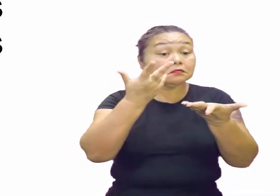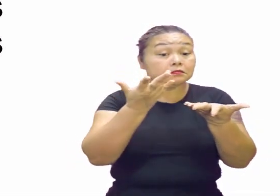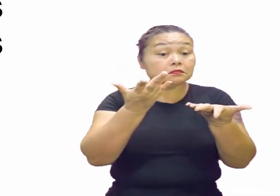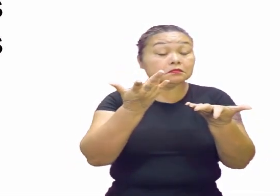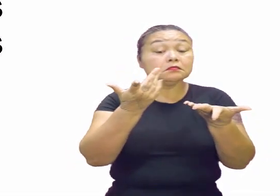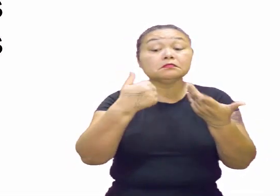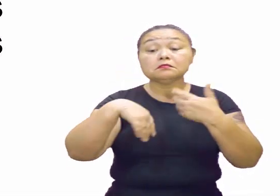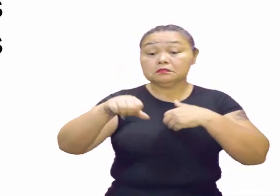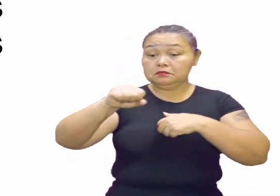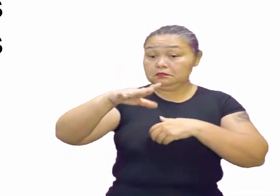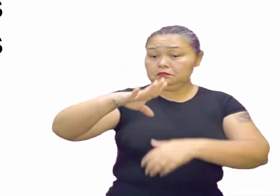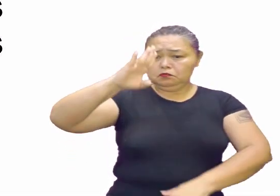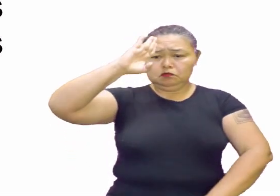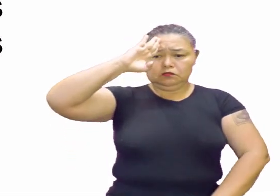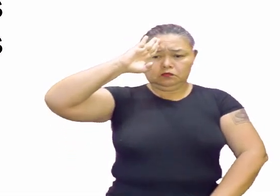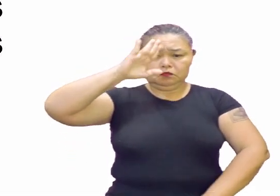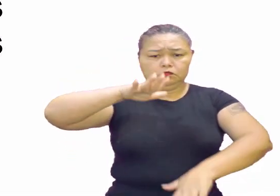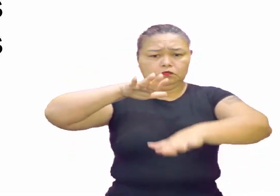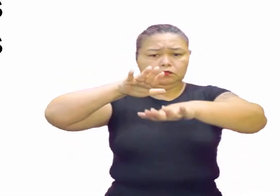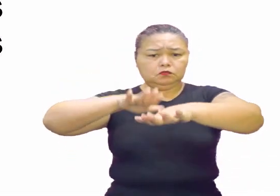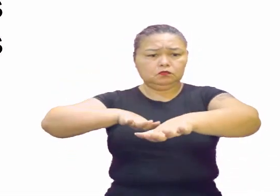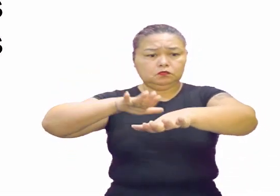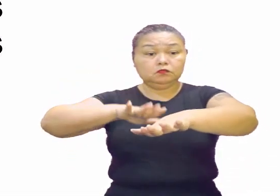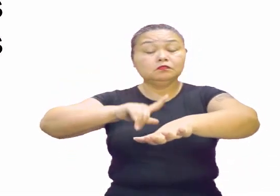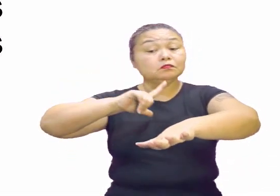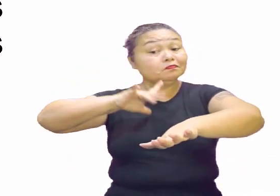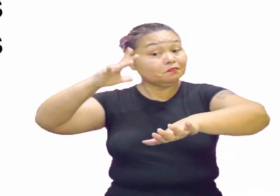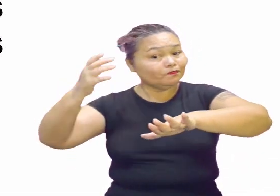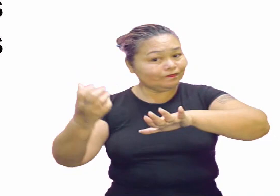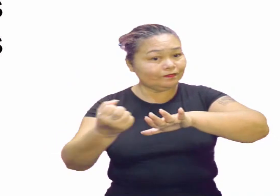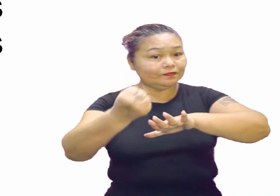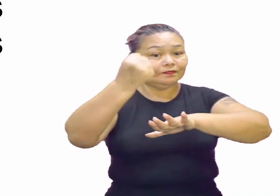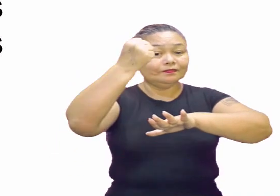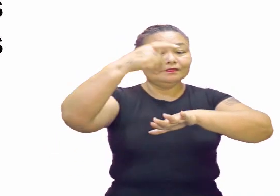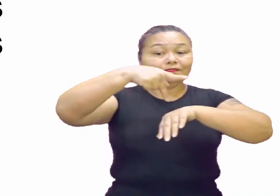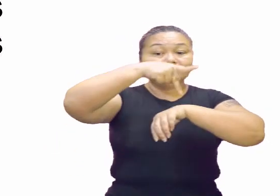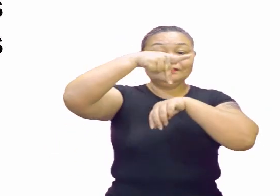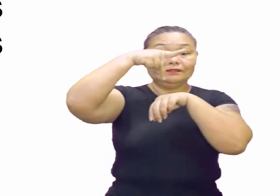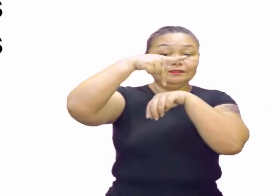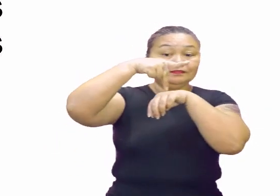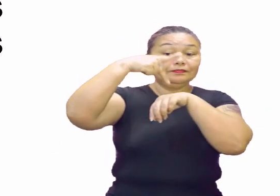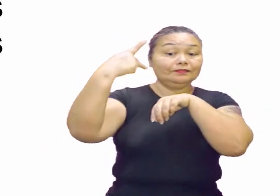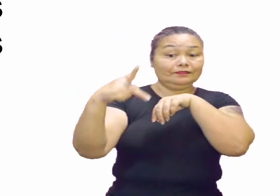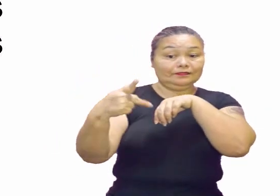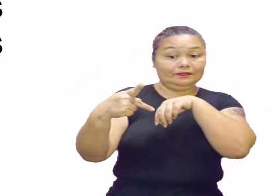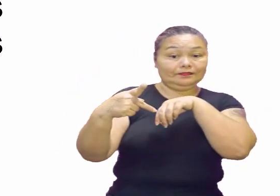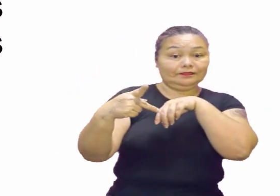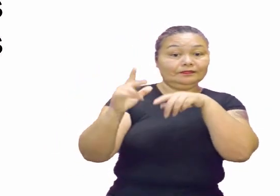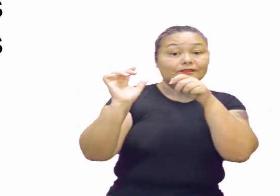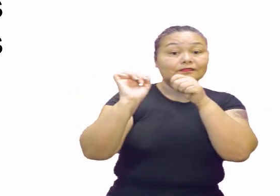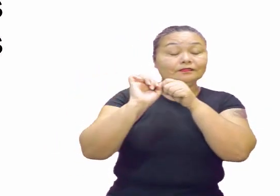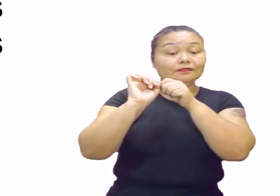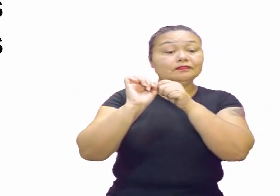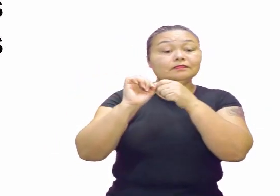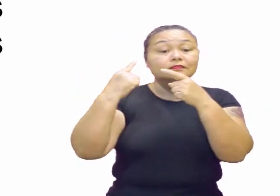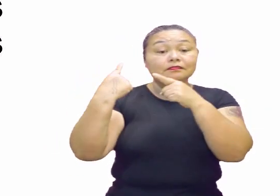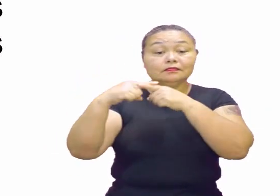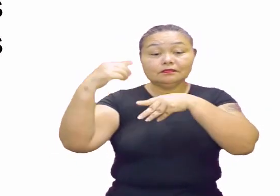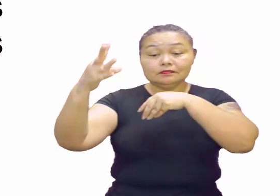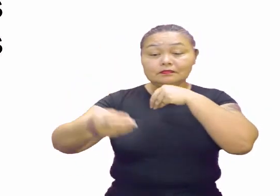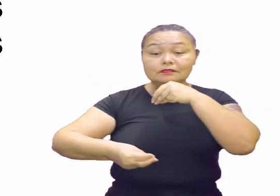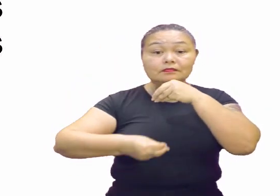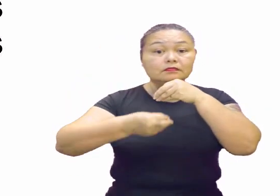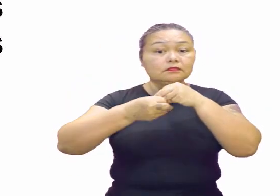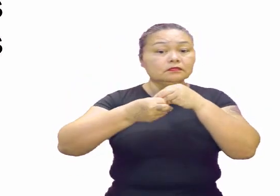Literalmente, os soldados tinham sido os salvadores da pátria. Para a tarefa,